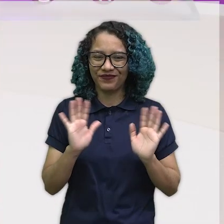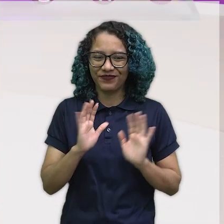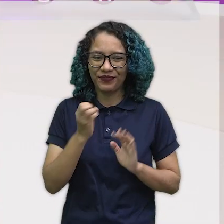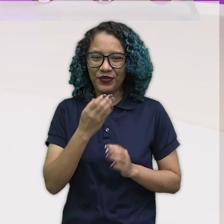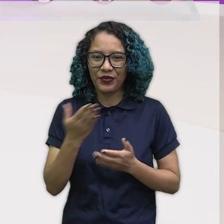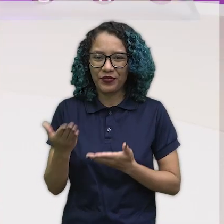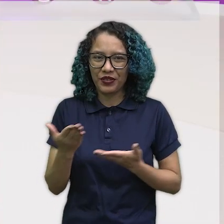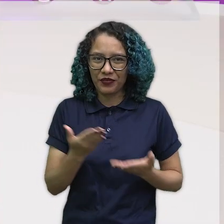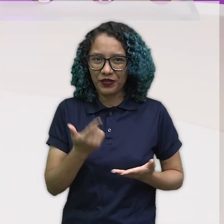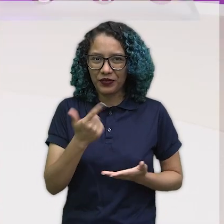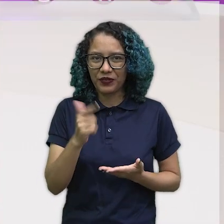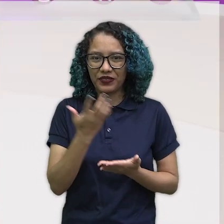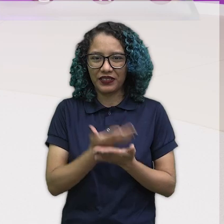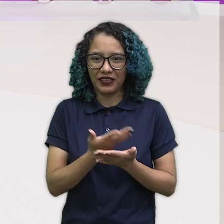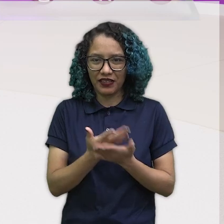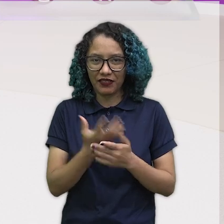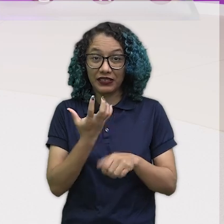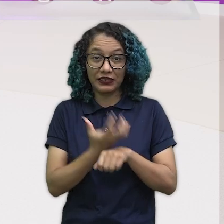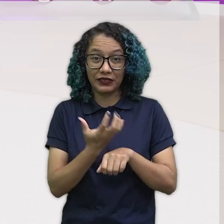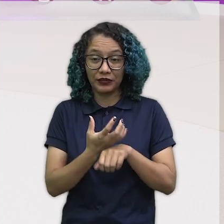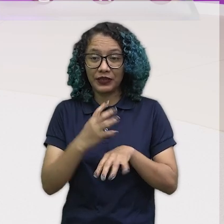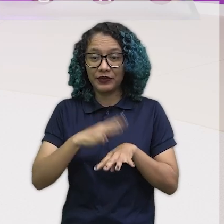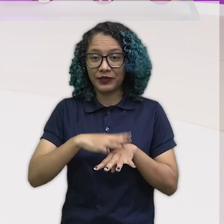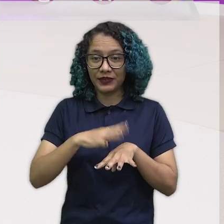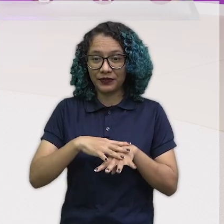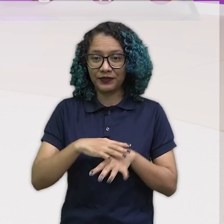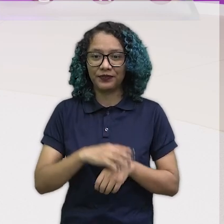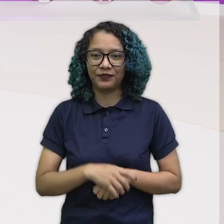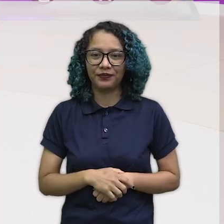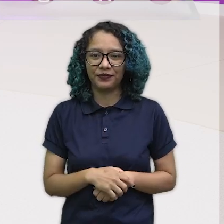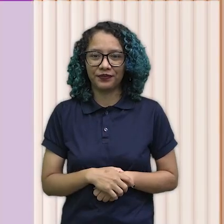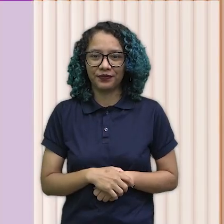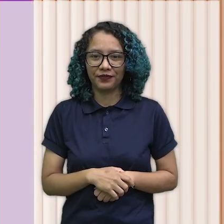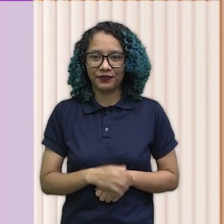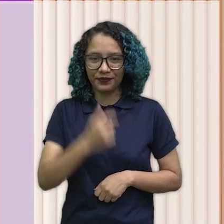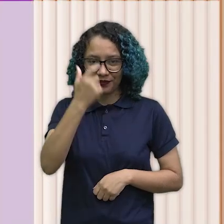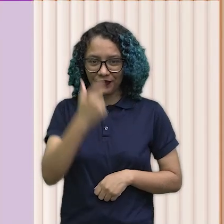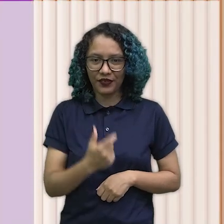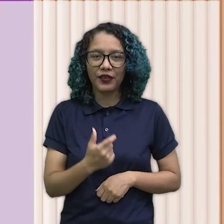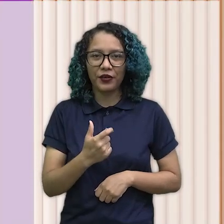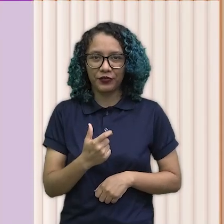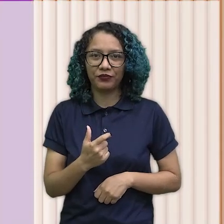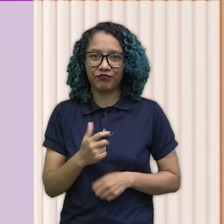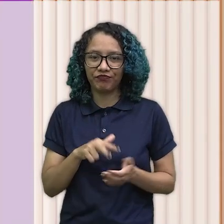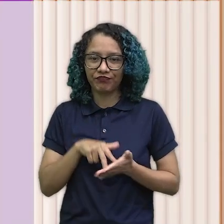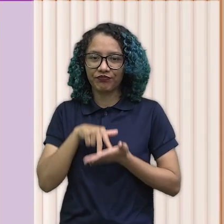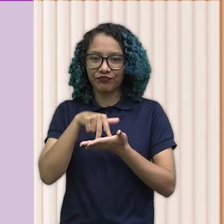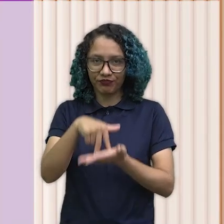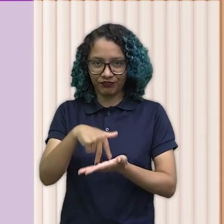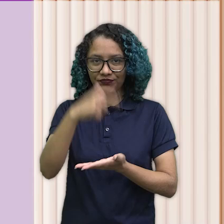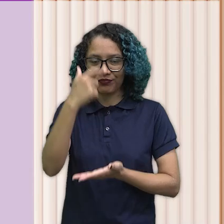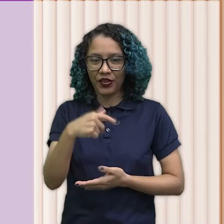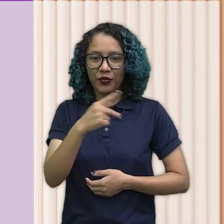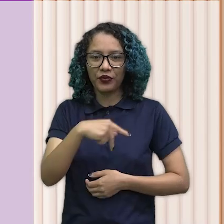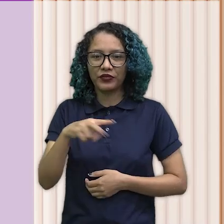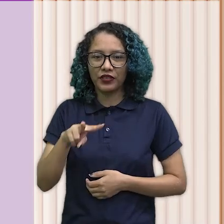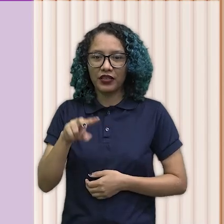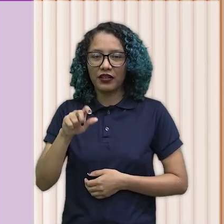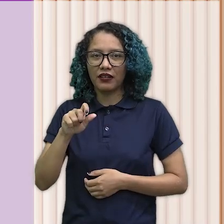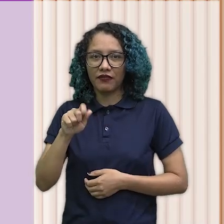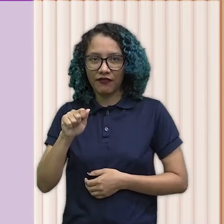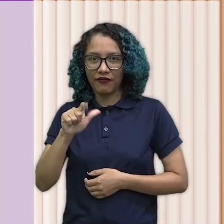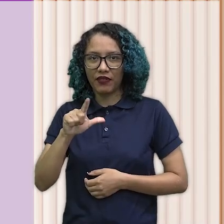Olá, sejam bem-vindos a mais uma aula do componente de matemática. Eu estou aqui com vocês, professora